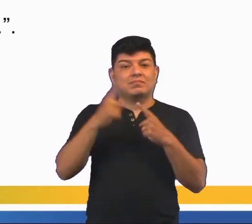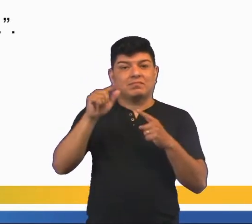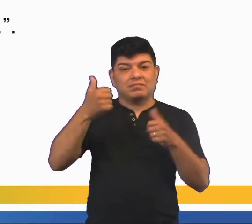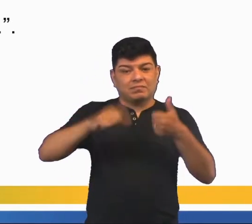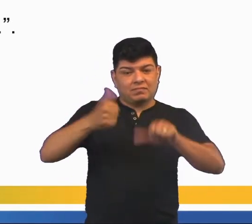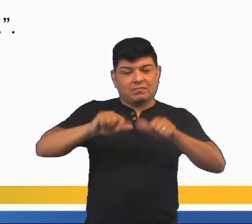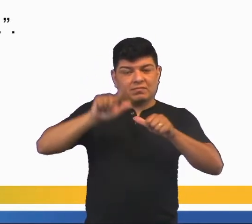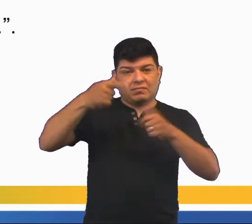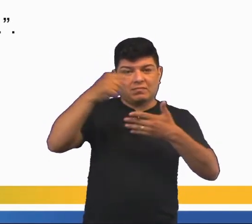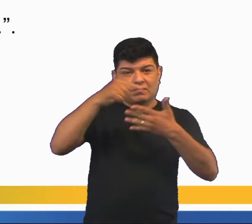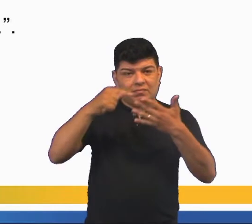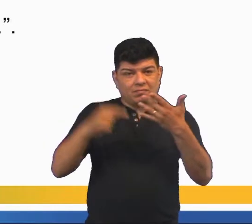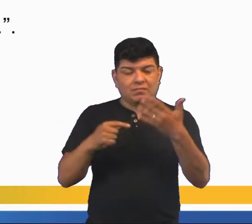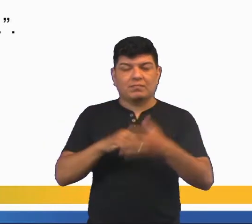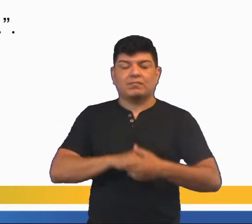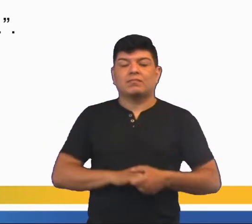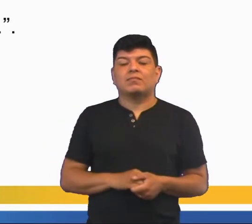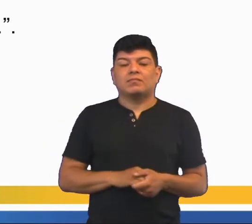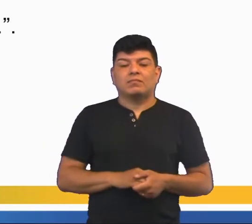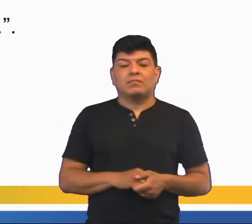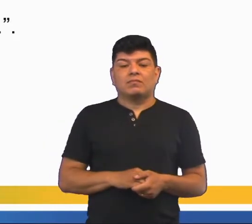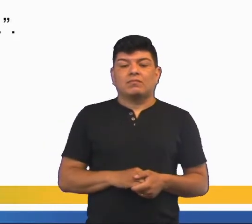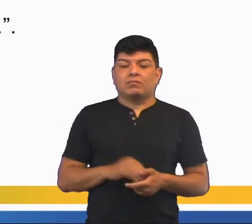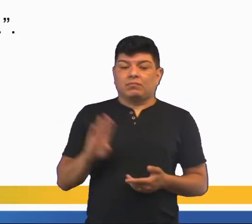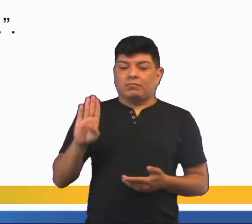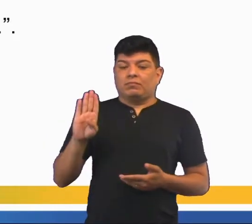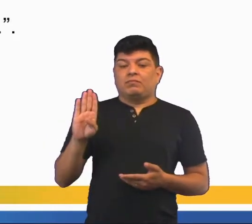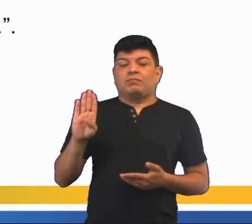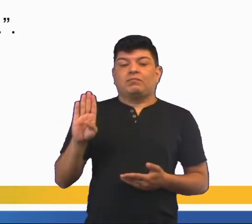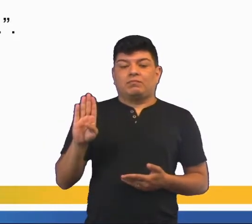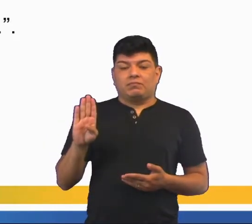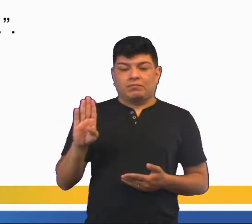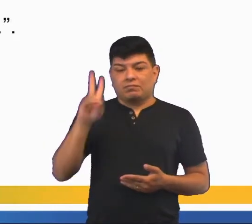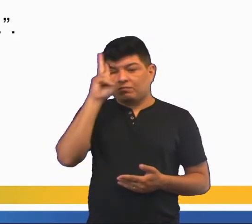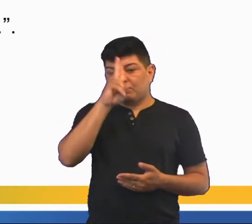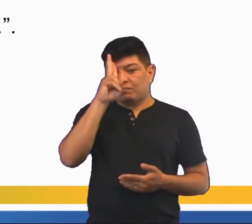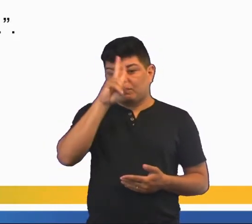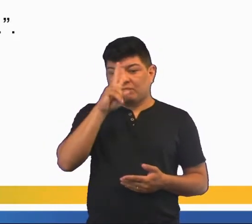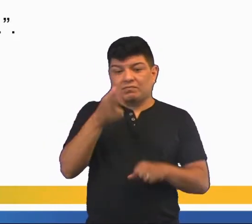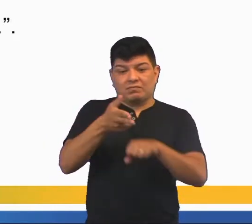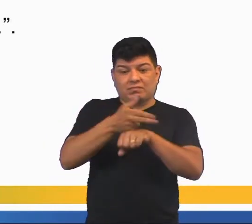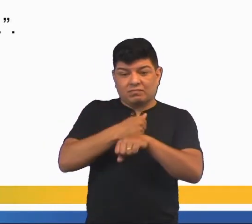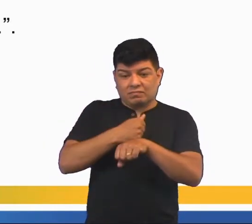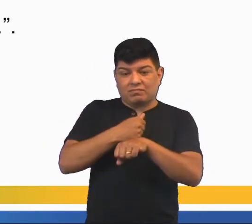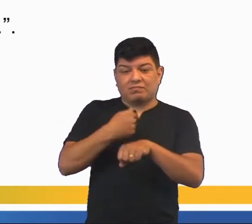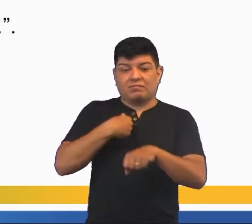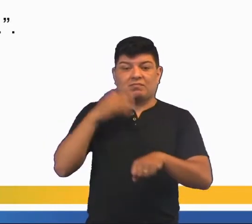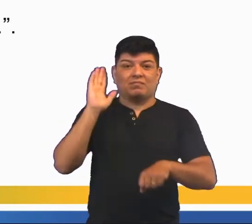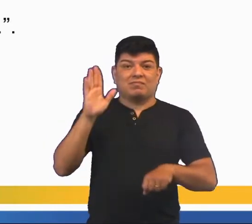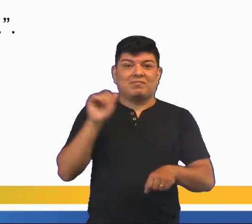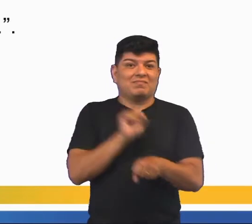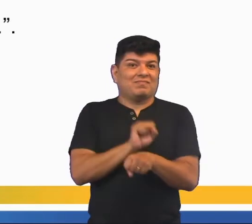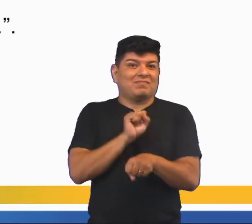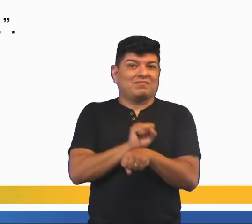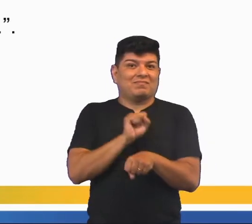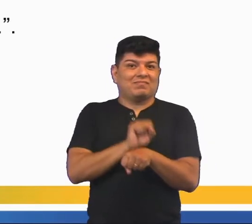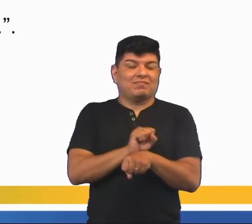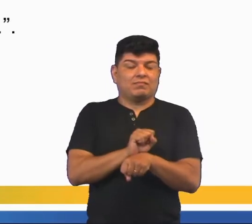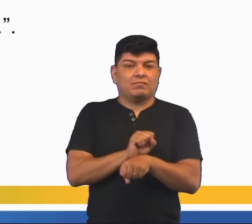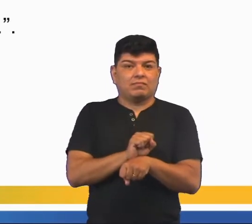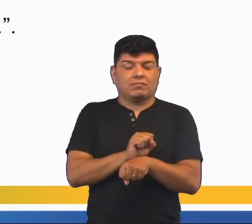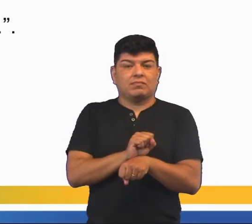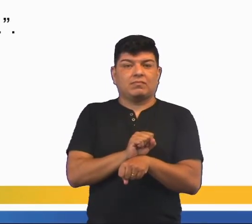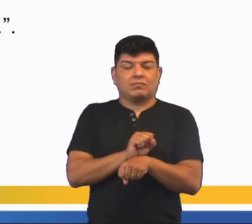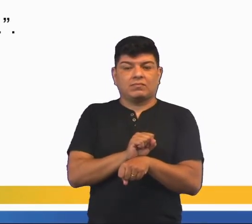vamos analisar as outras questões. Na alternativa B, lembro que desde cedo eu já ficava